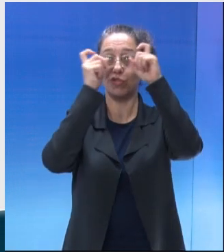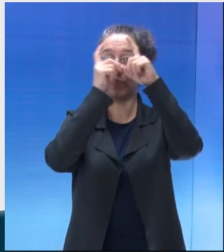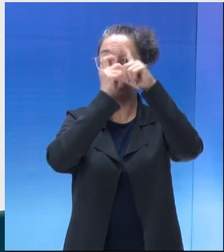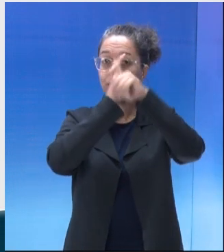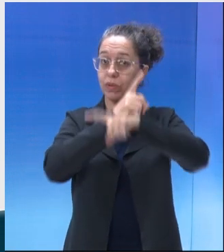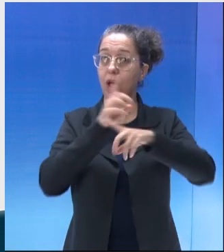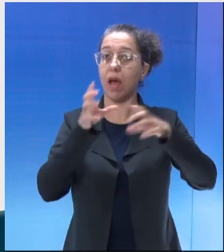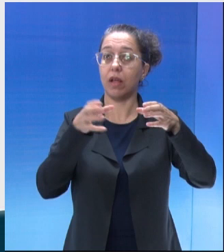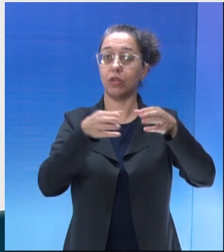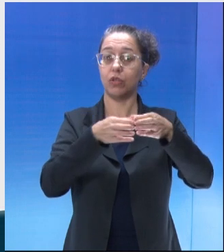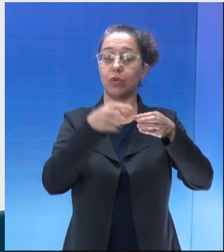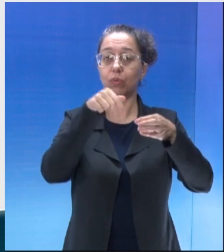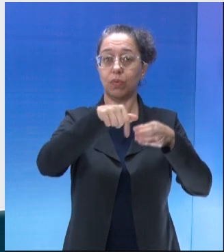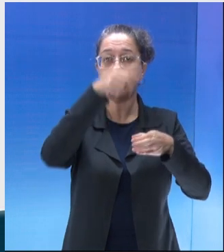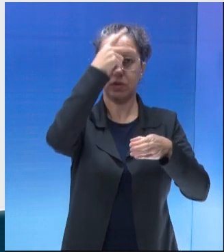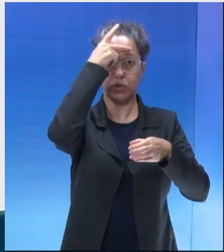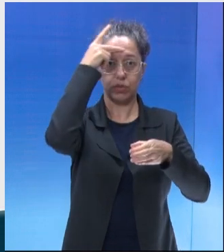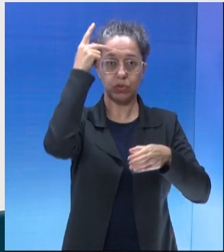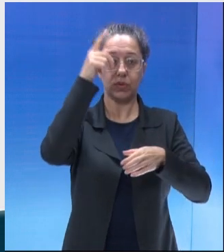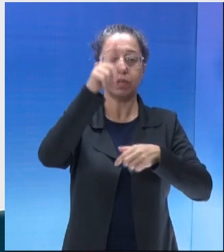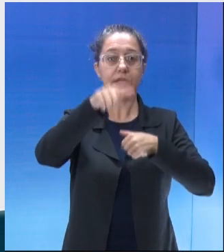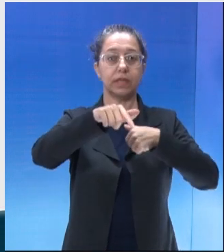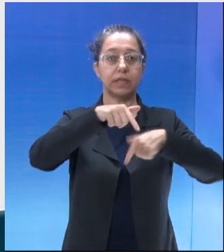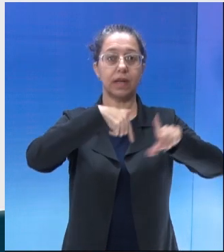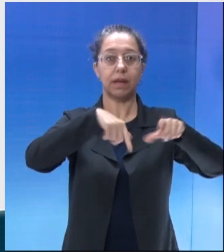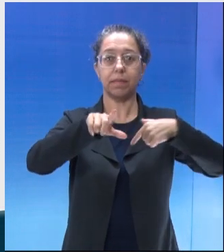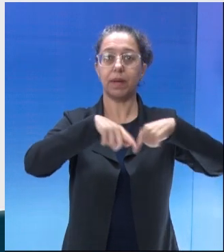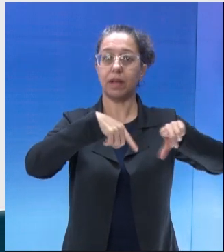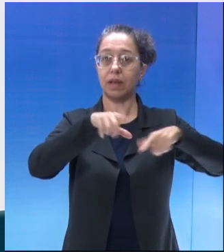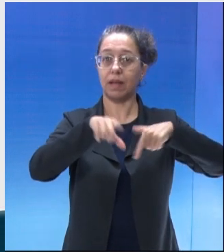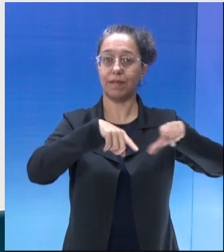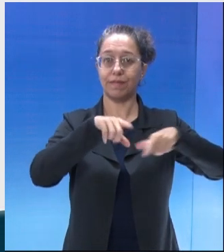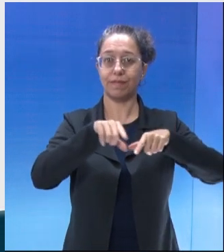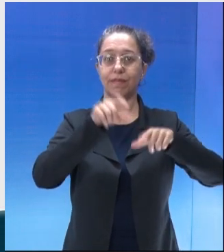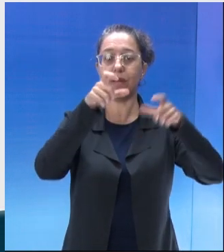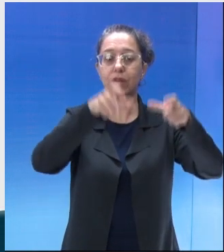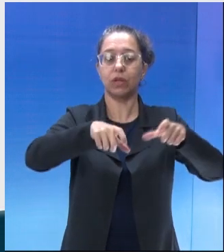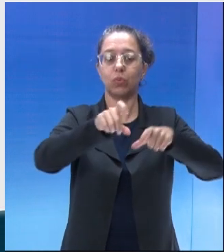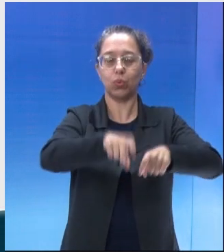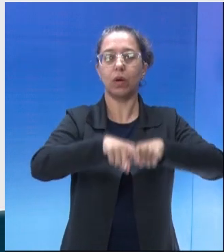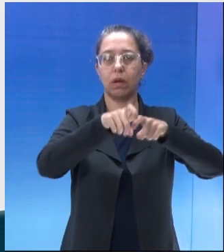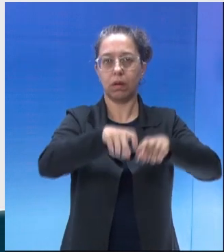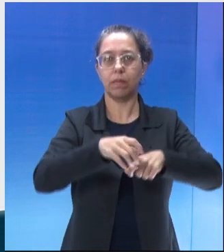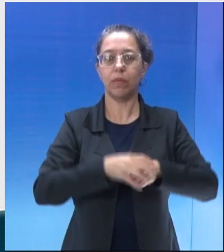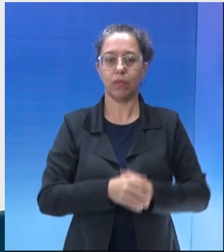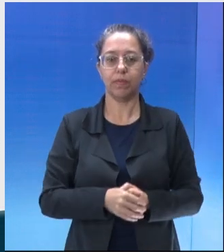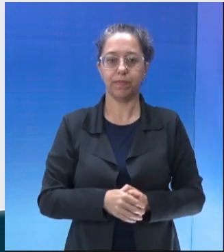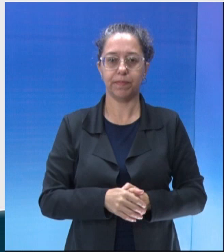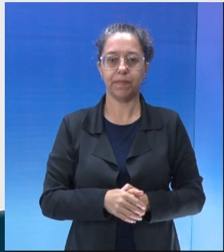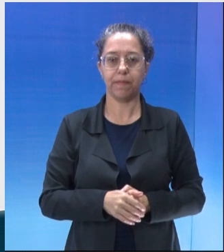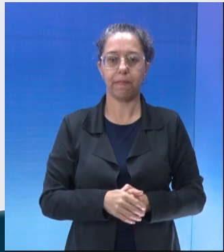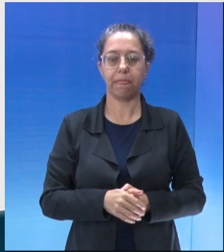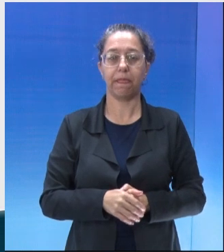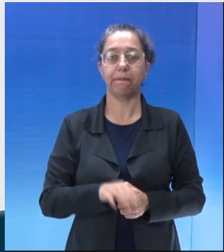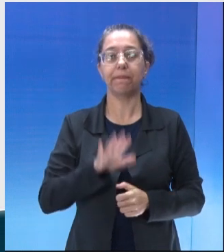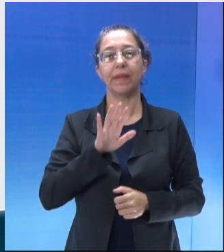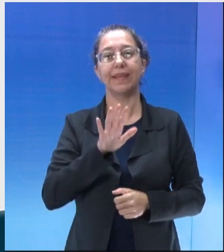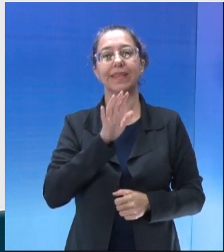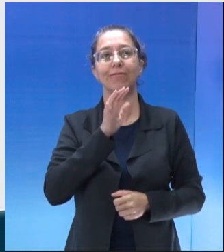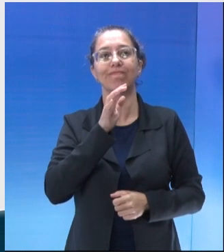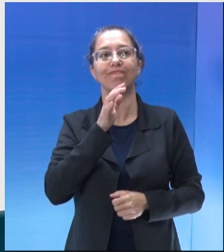de trabalhadores no campo. Terras devolutas eram justamente as terras que não tinham